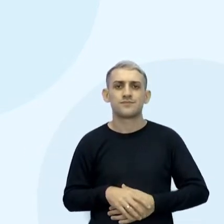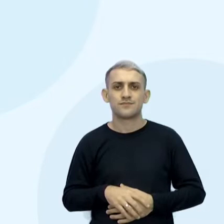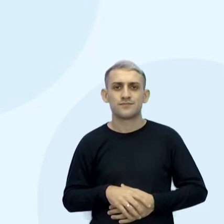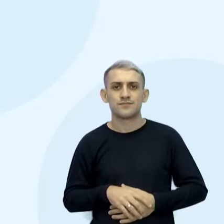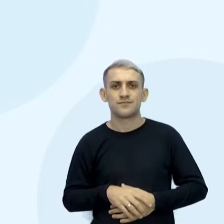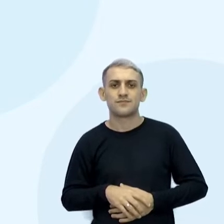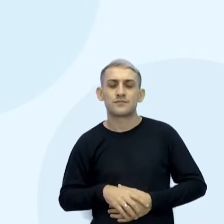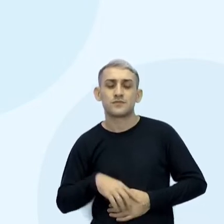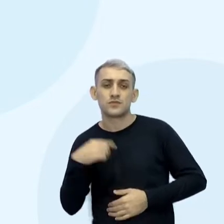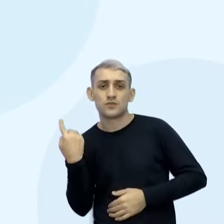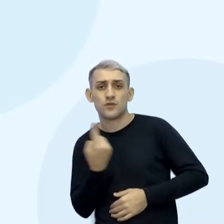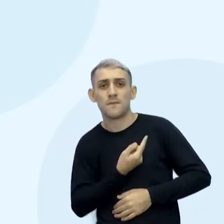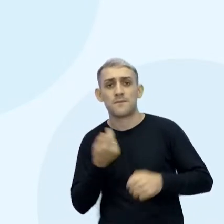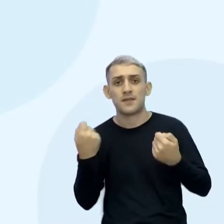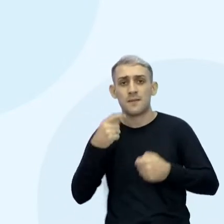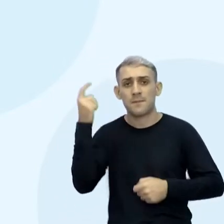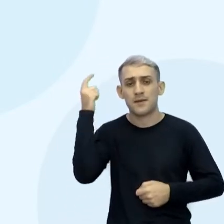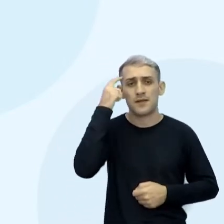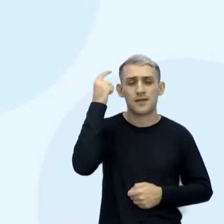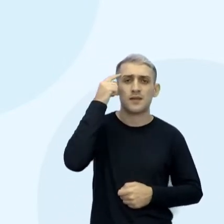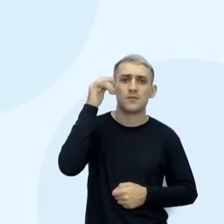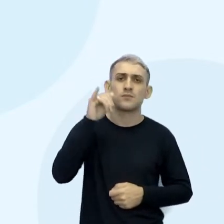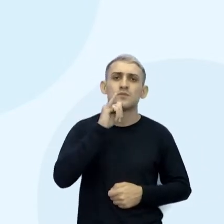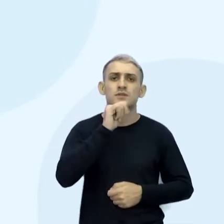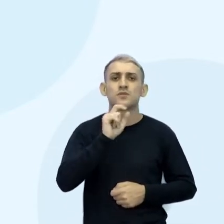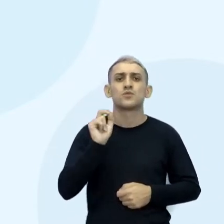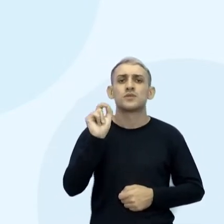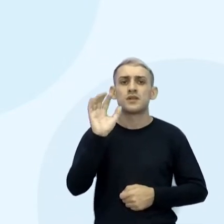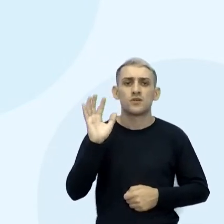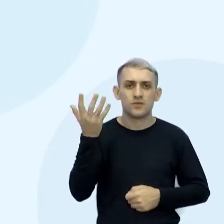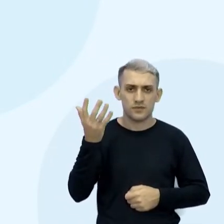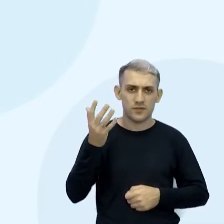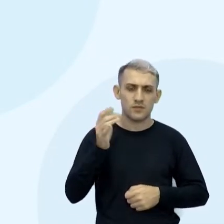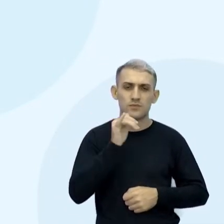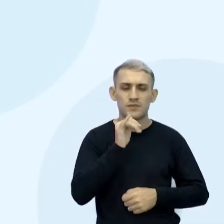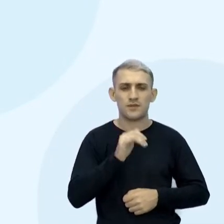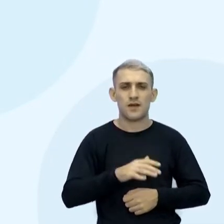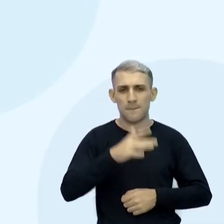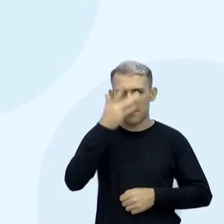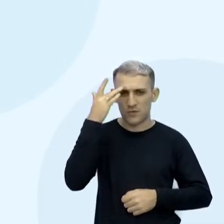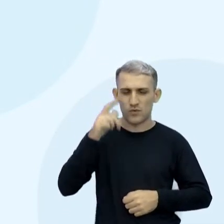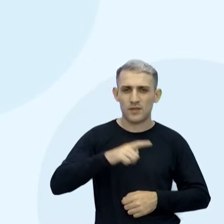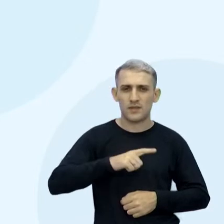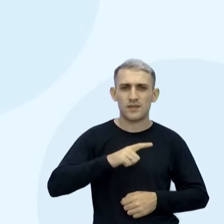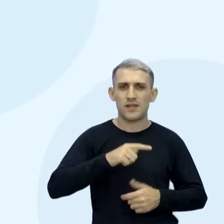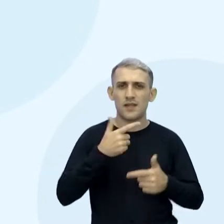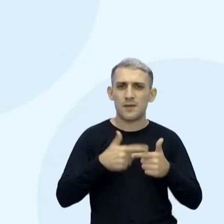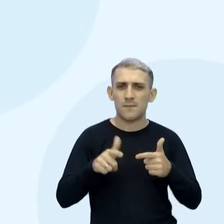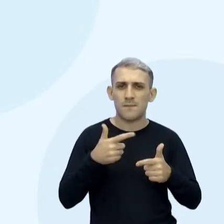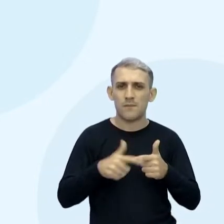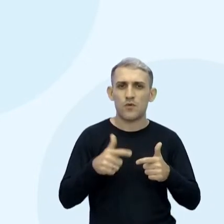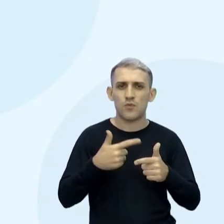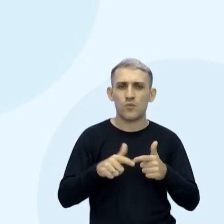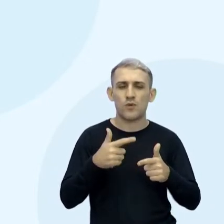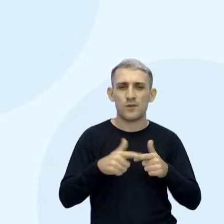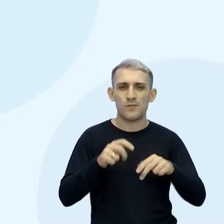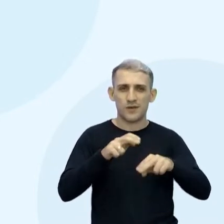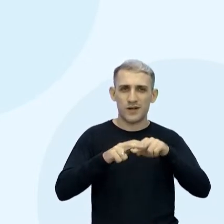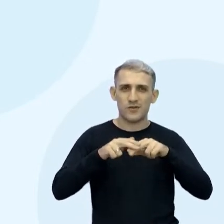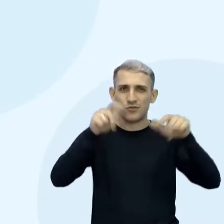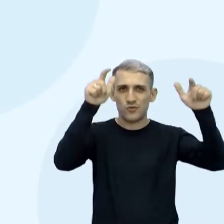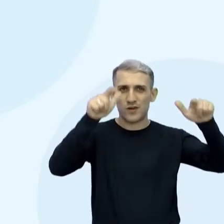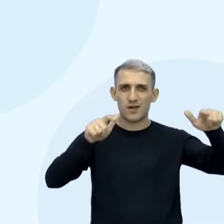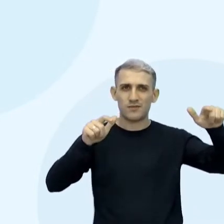a gente tem que pensar aqui o que está acontecendo quando uma pessoa tem problema do mal das alturas,